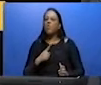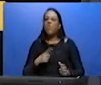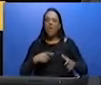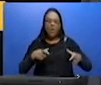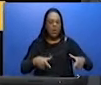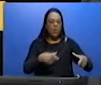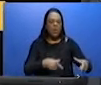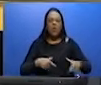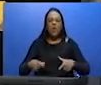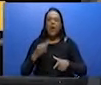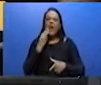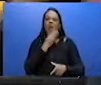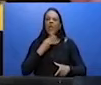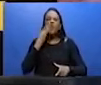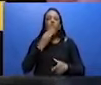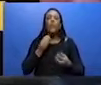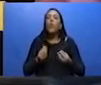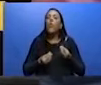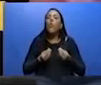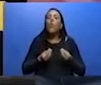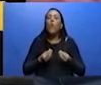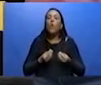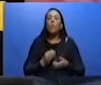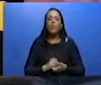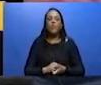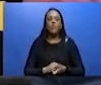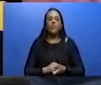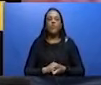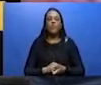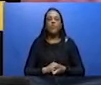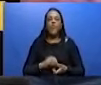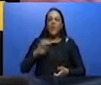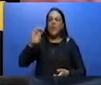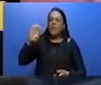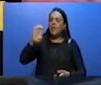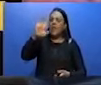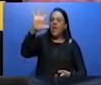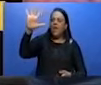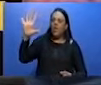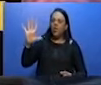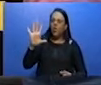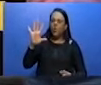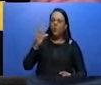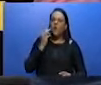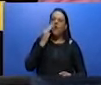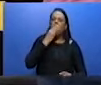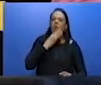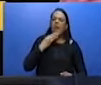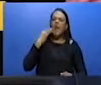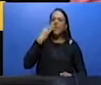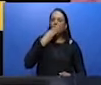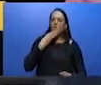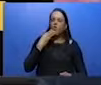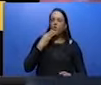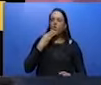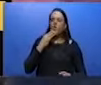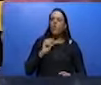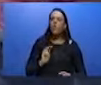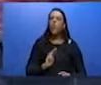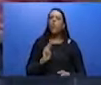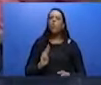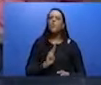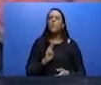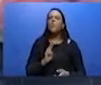A utilização. Para que era usado no século XIV? No século XV, gente, eu estou falando 14, porque o